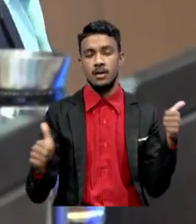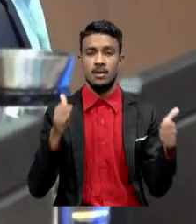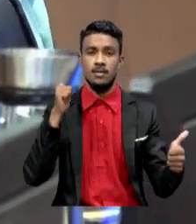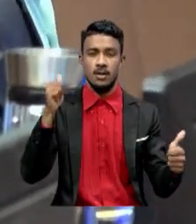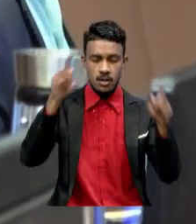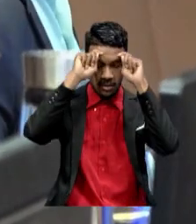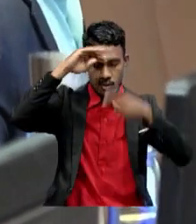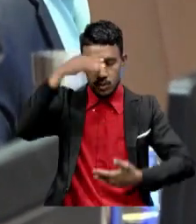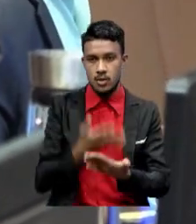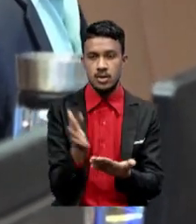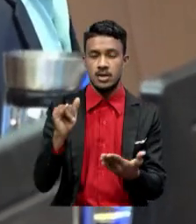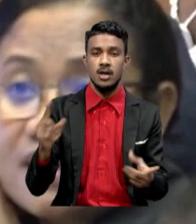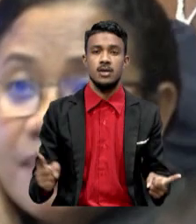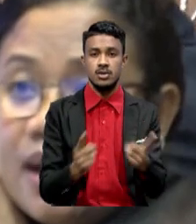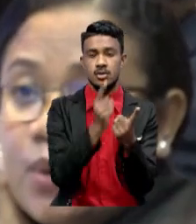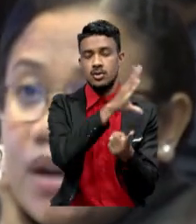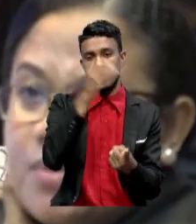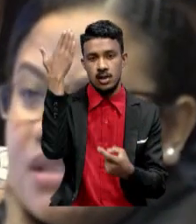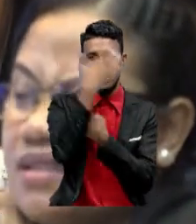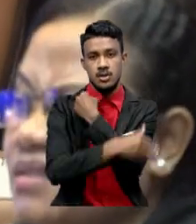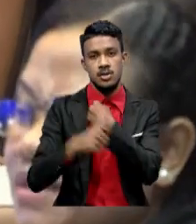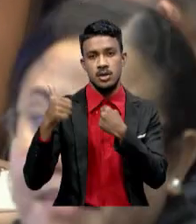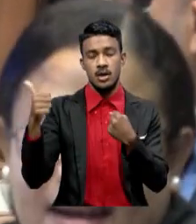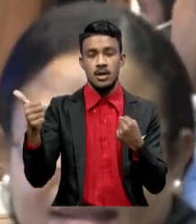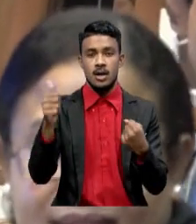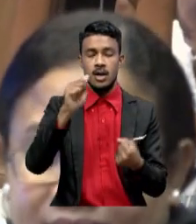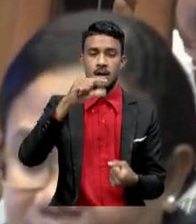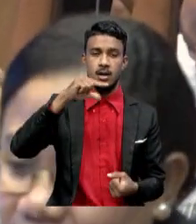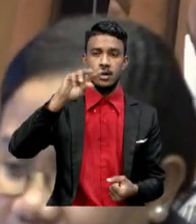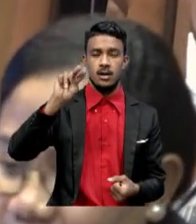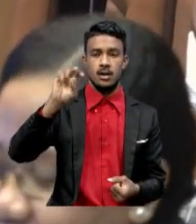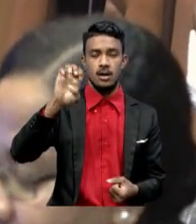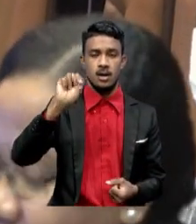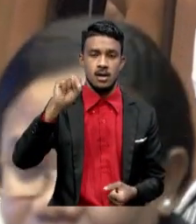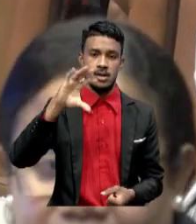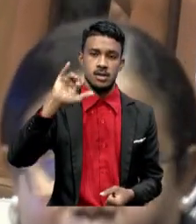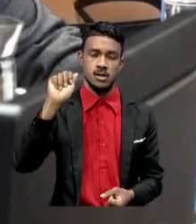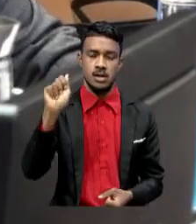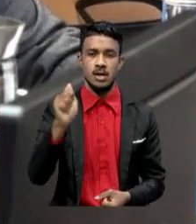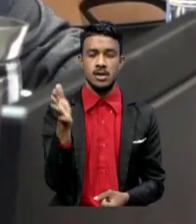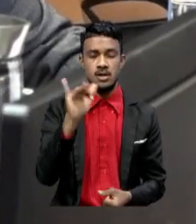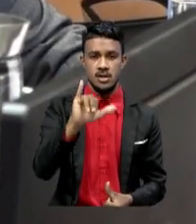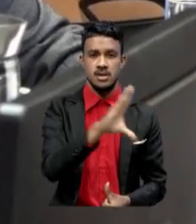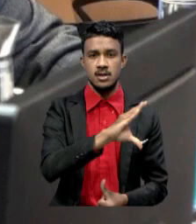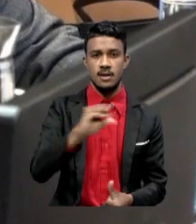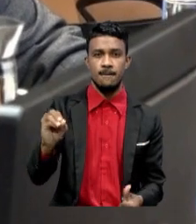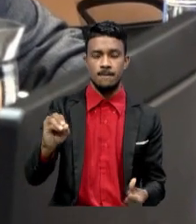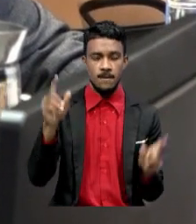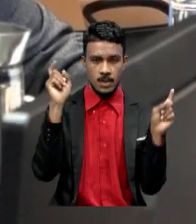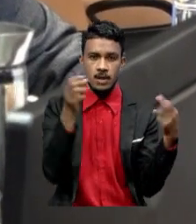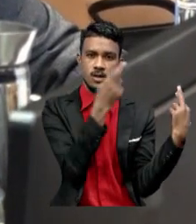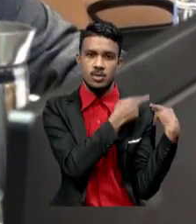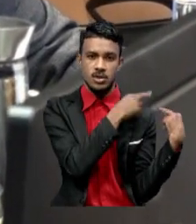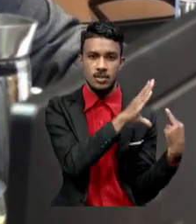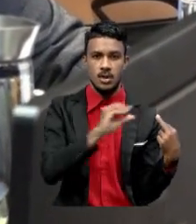atu toma responsabilidade ba Timoroan sira nebe azensia sira haruka ba selai Governo se fote sanção rigoroso